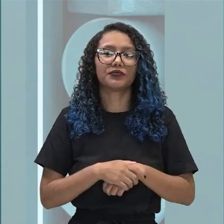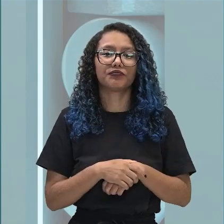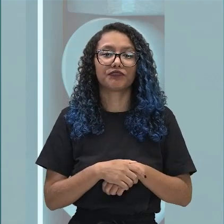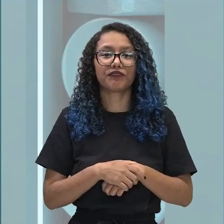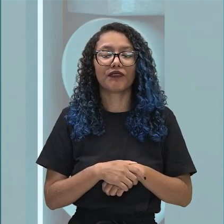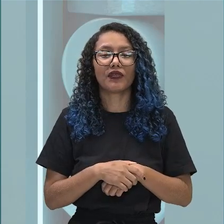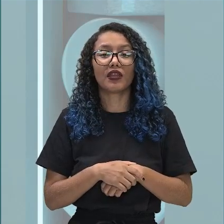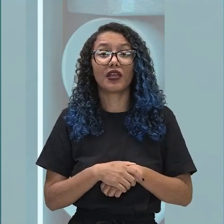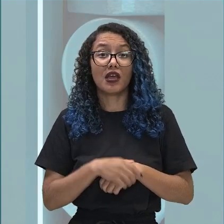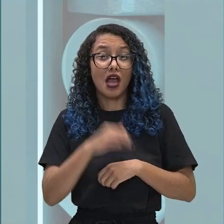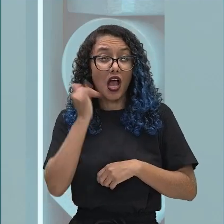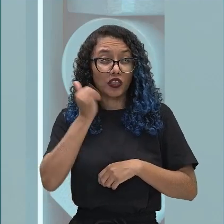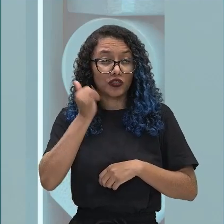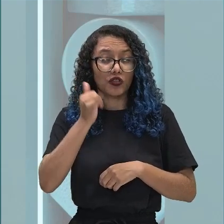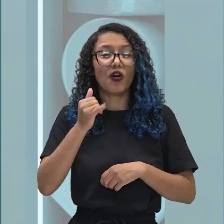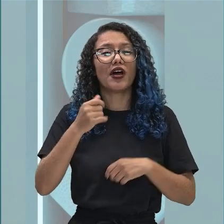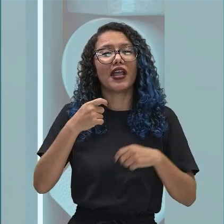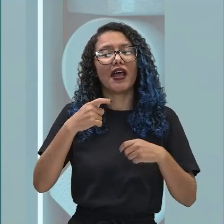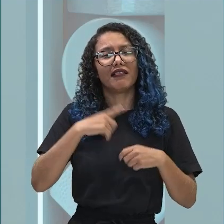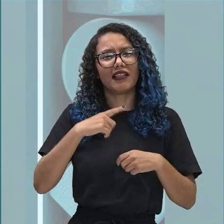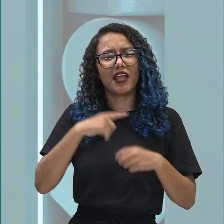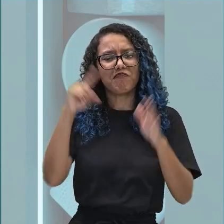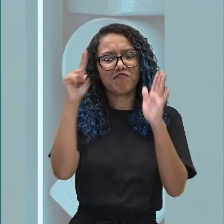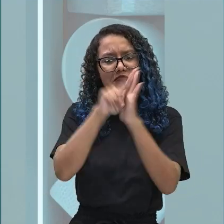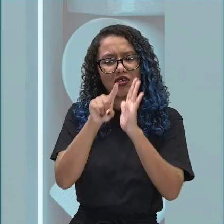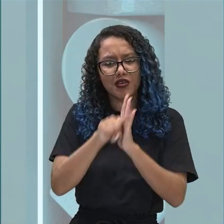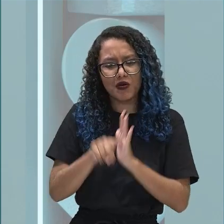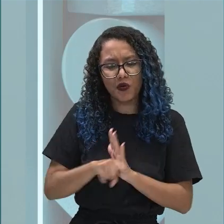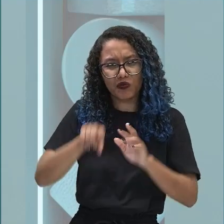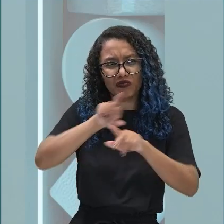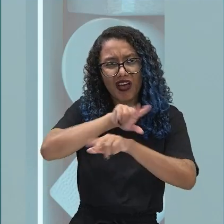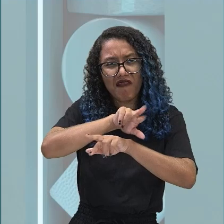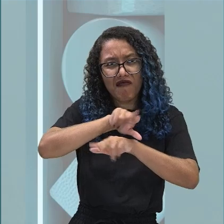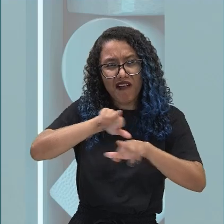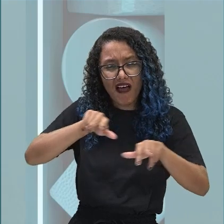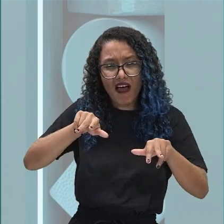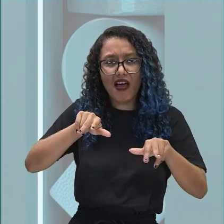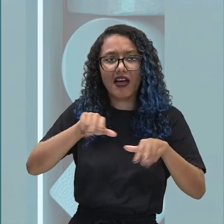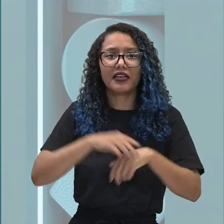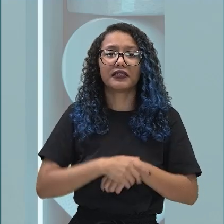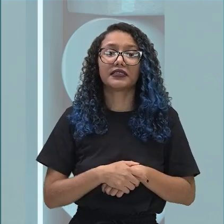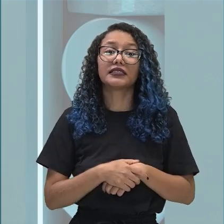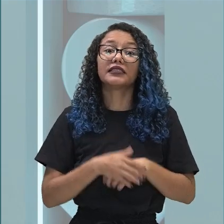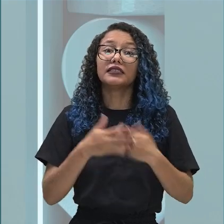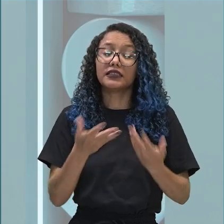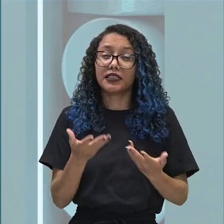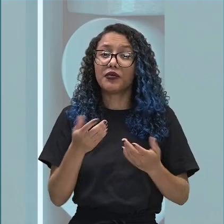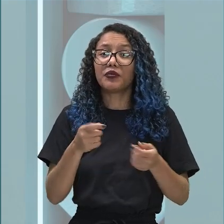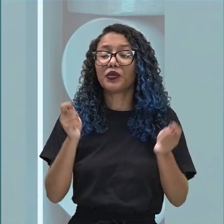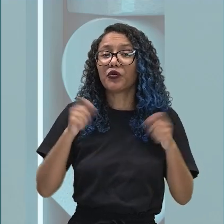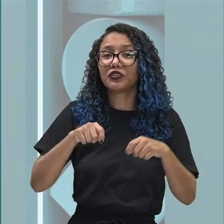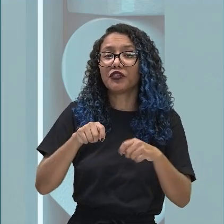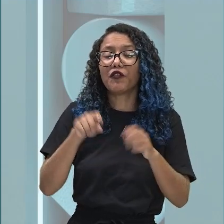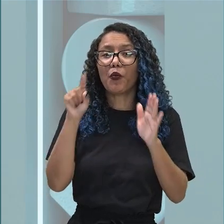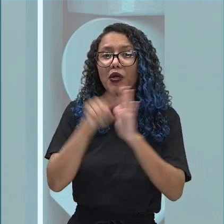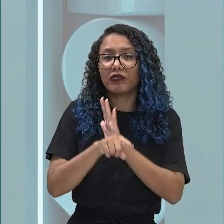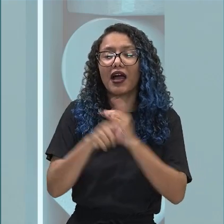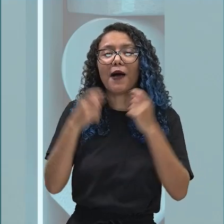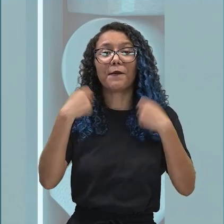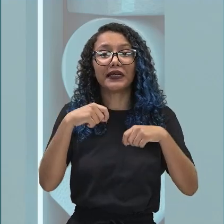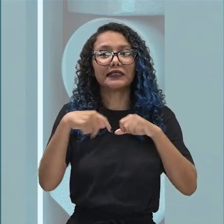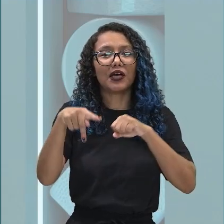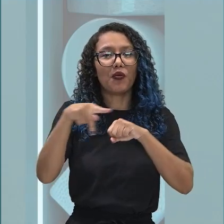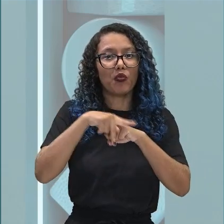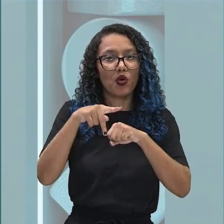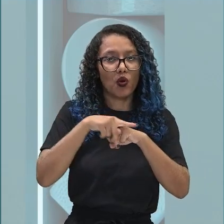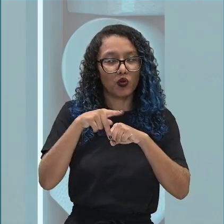recheado de perguntas. As perguntas, elas são feitas a partir de quê? De pronomes interrogativos. Não é esse o tema